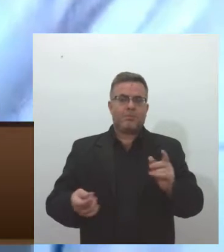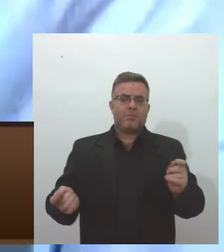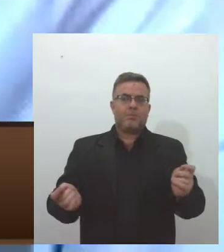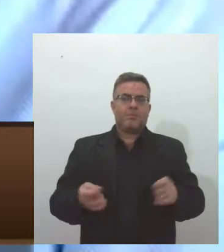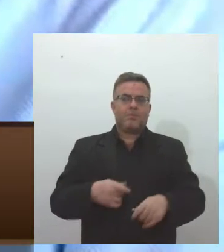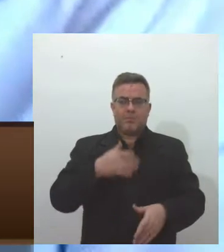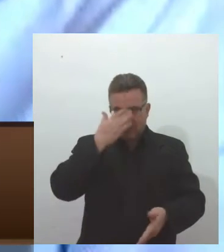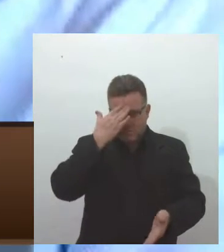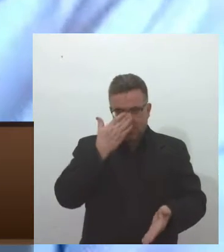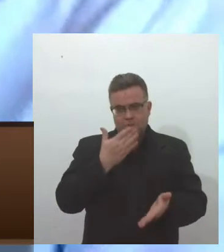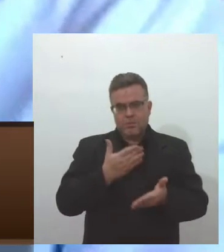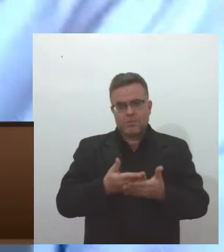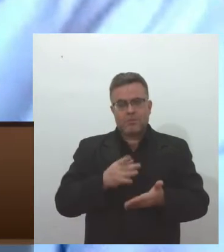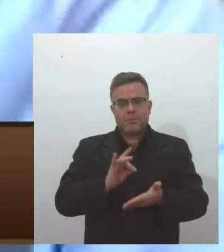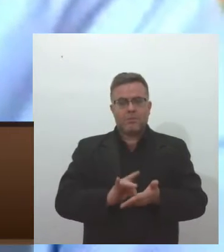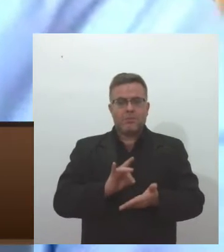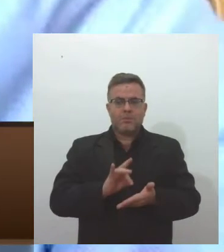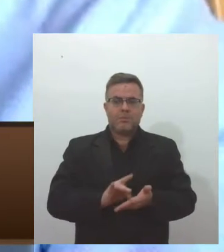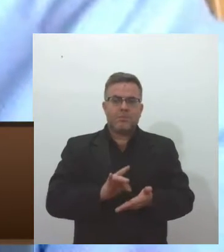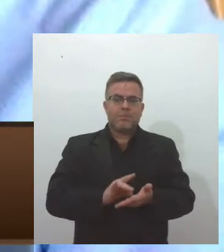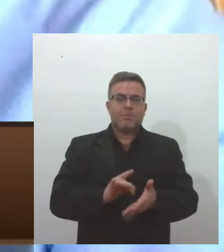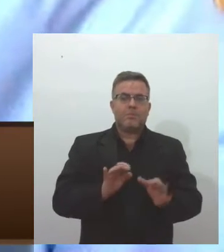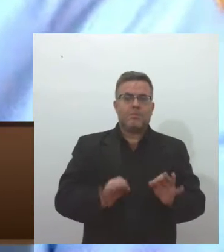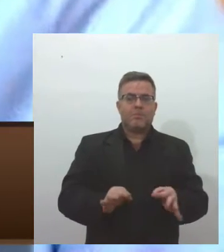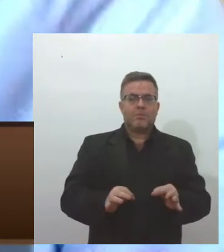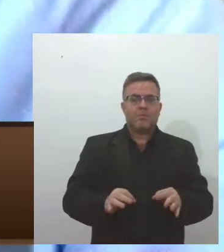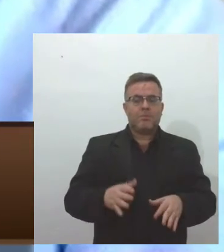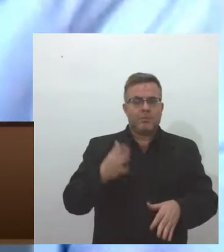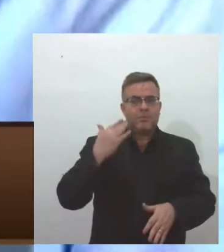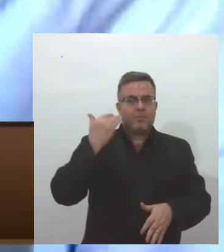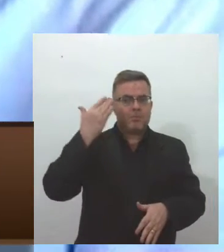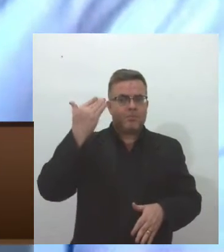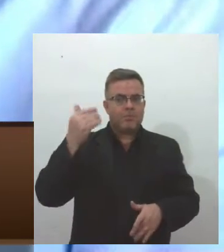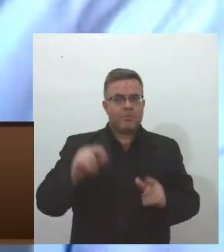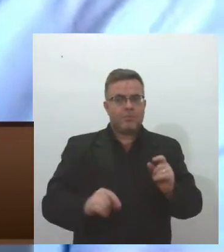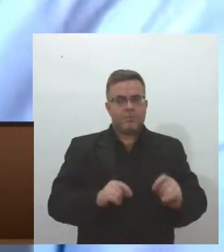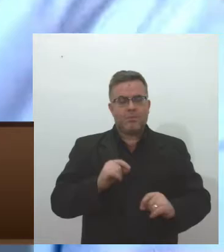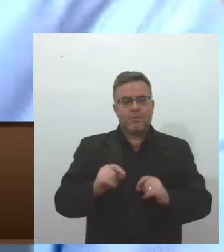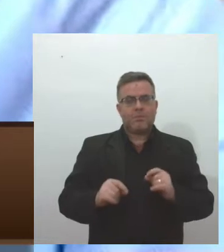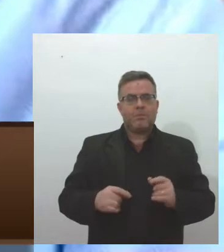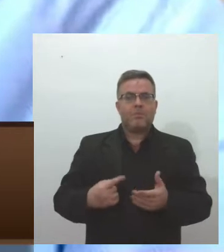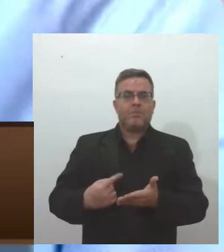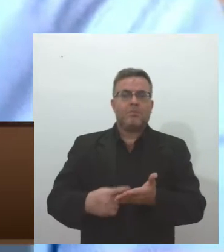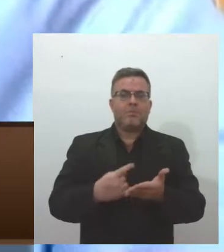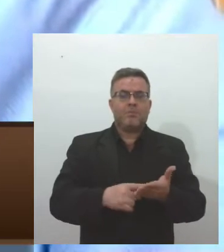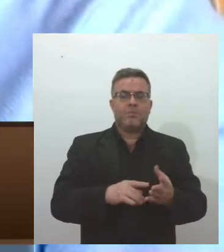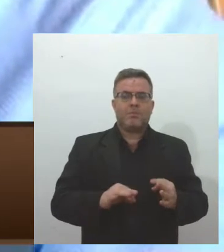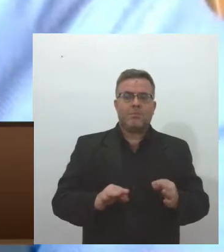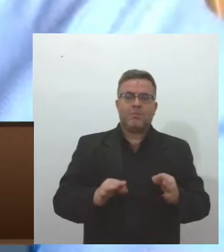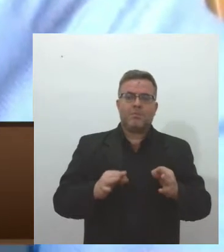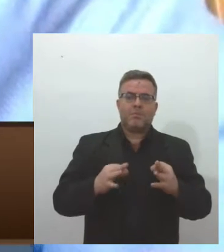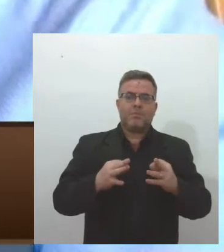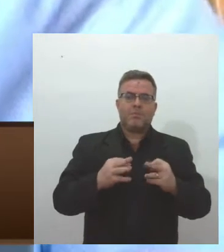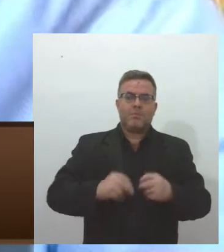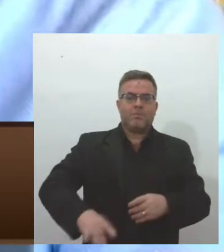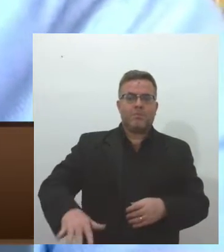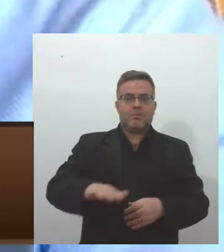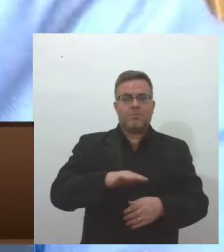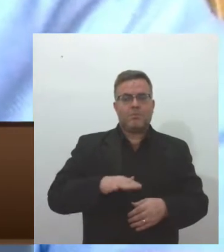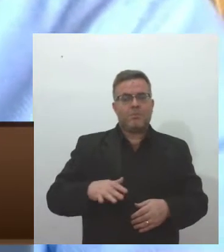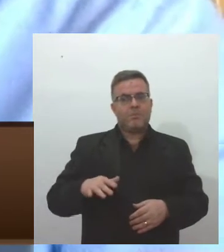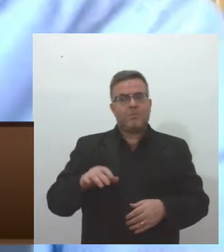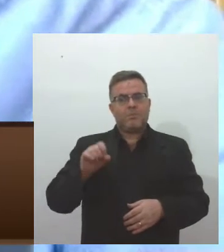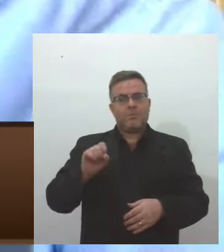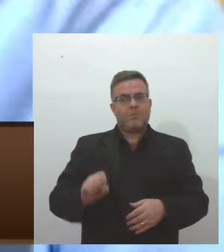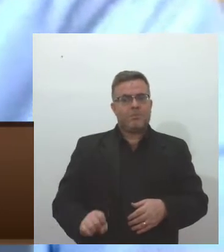ser, vai fazer bastante sucesso, porque vai pegar toda aquela região ali do litoral sul,